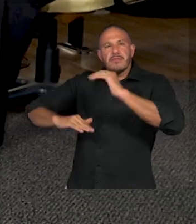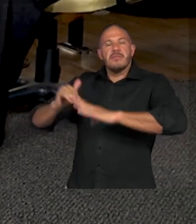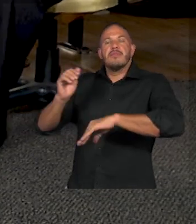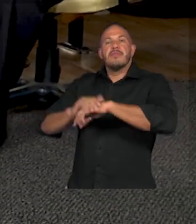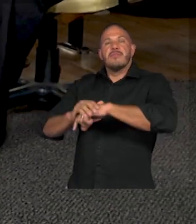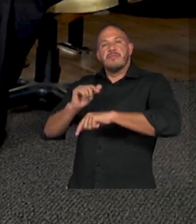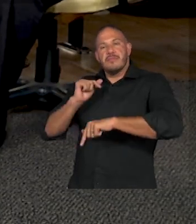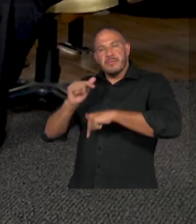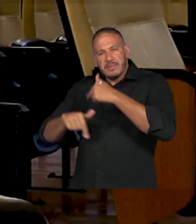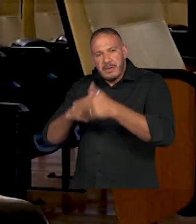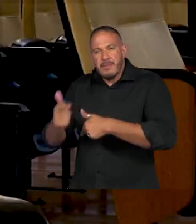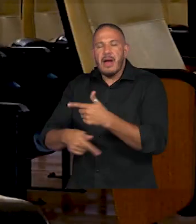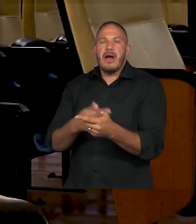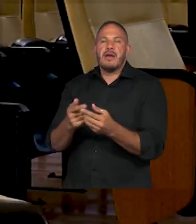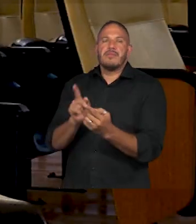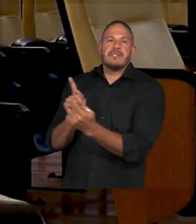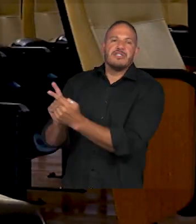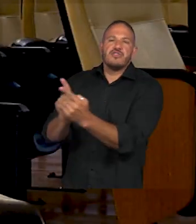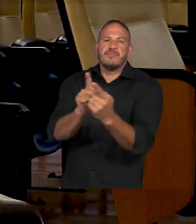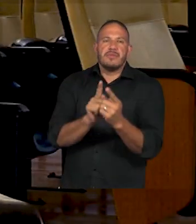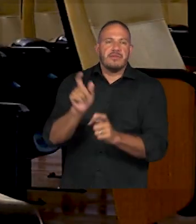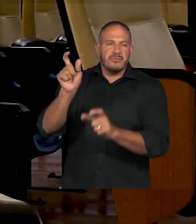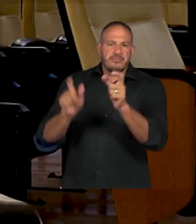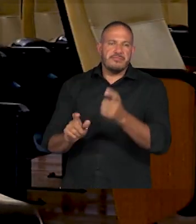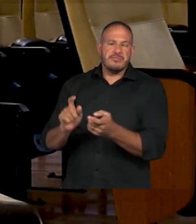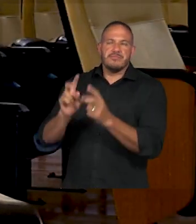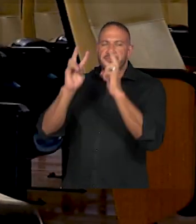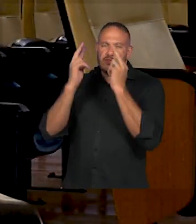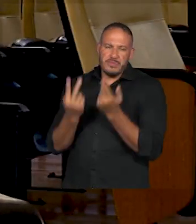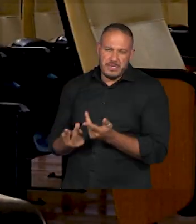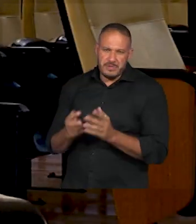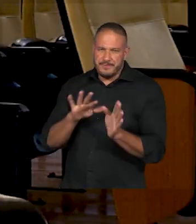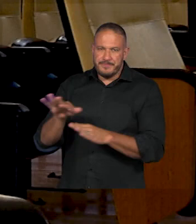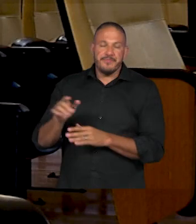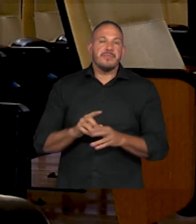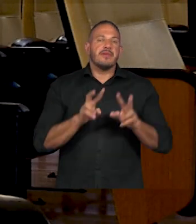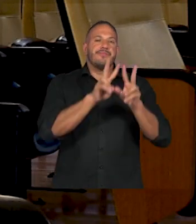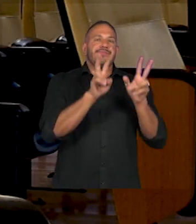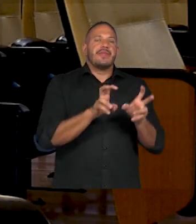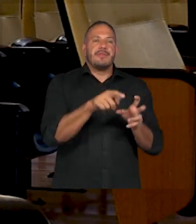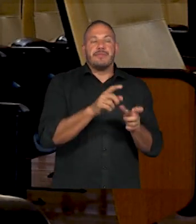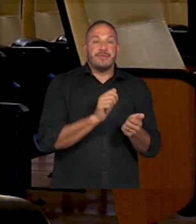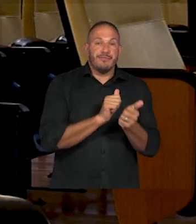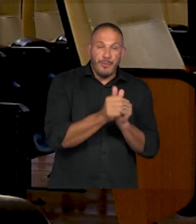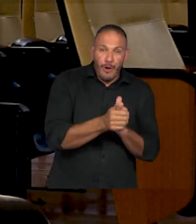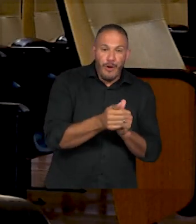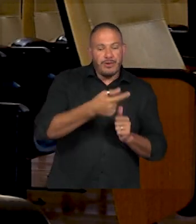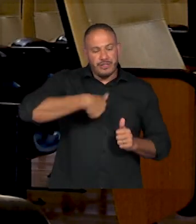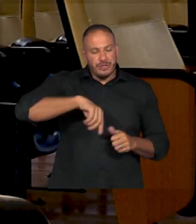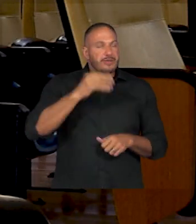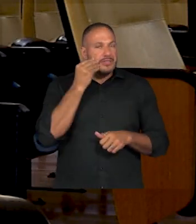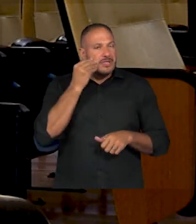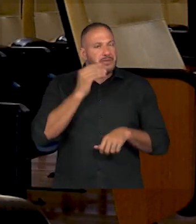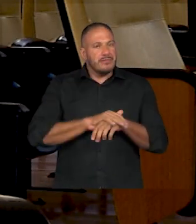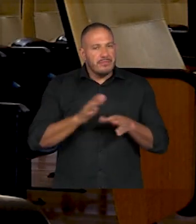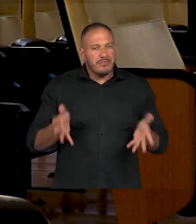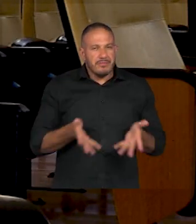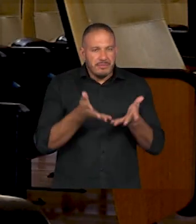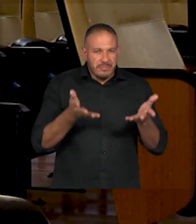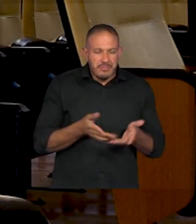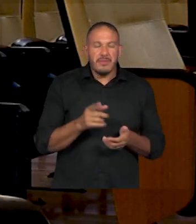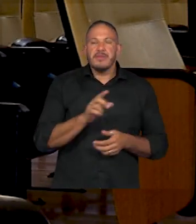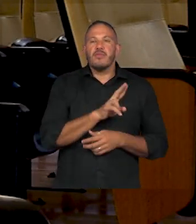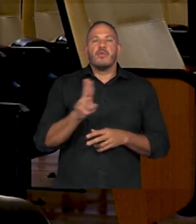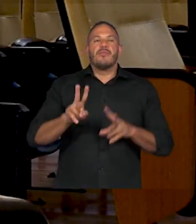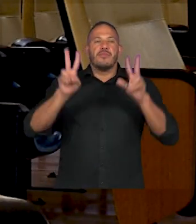atendimento ao munícipe. No esporte, a gente tenta ajudar. A gente tem um programa que chama Inclui Sampa,